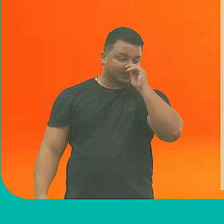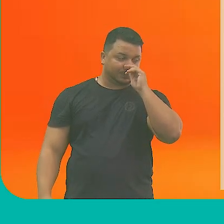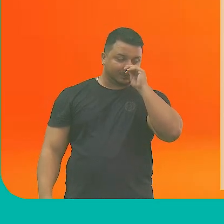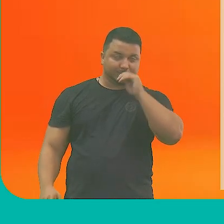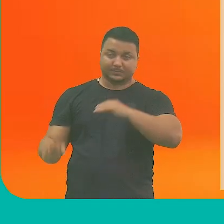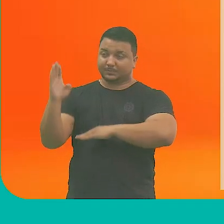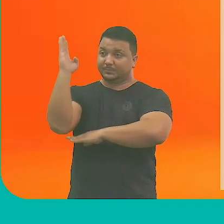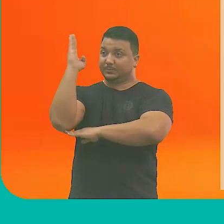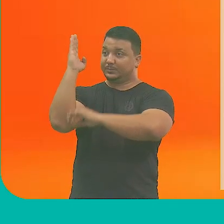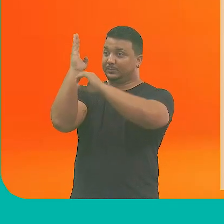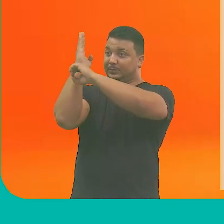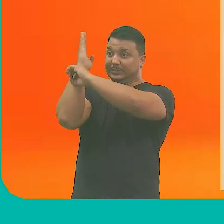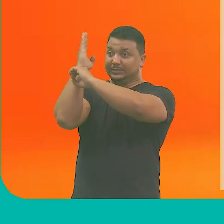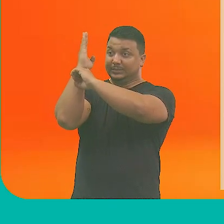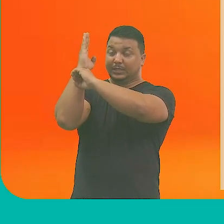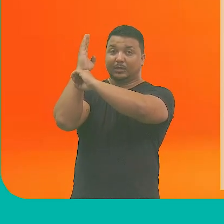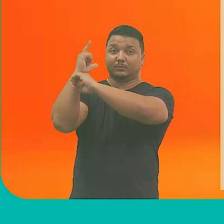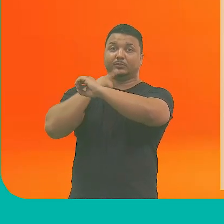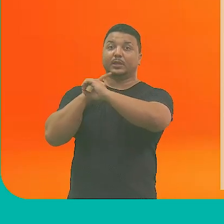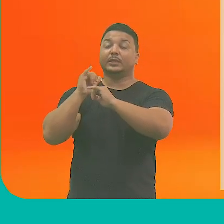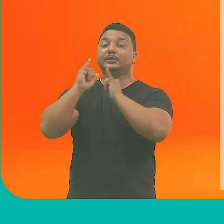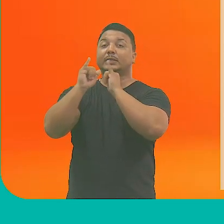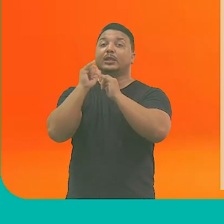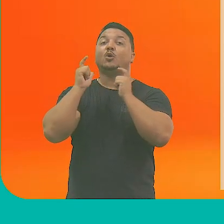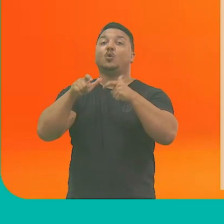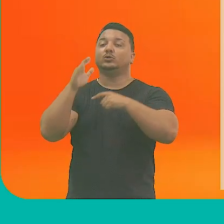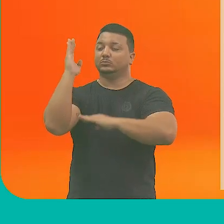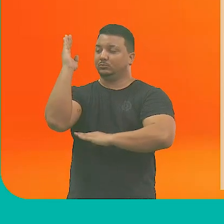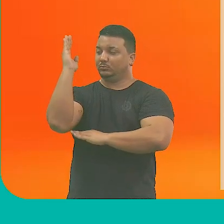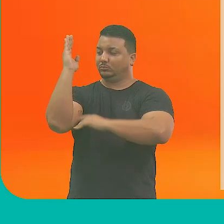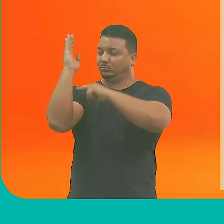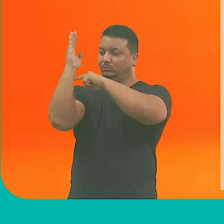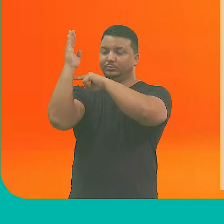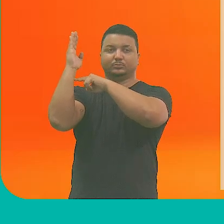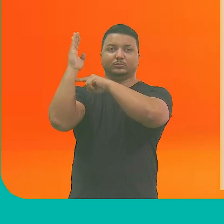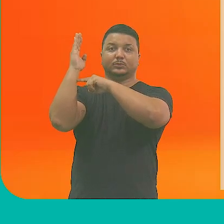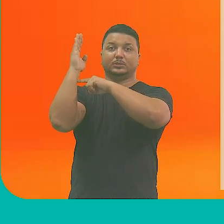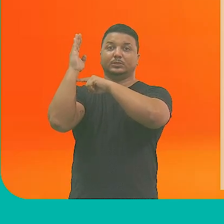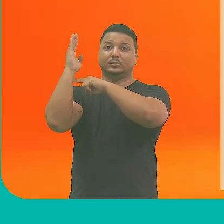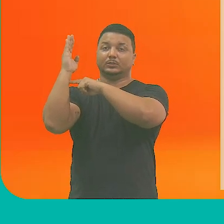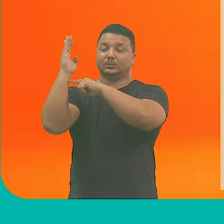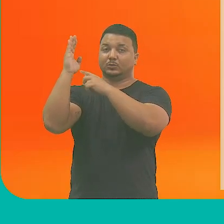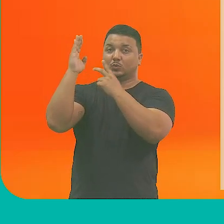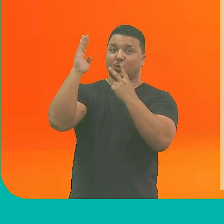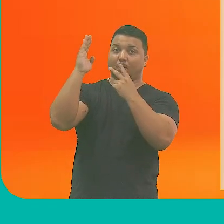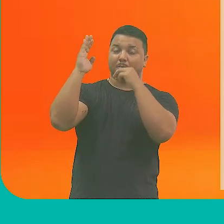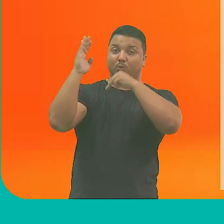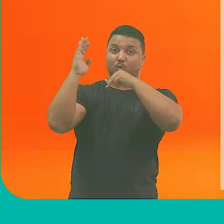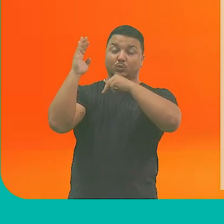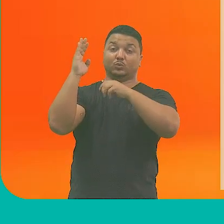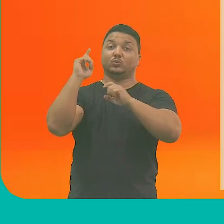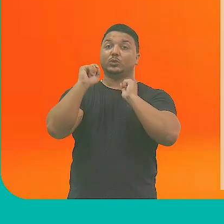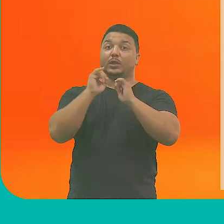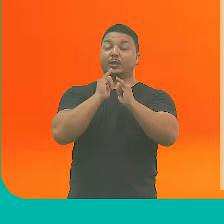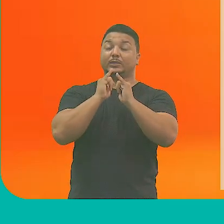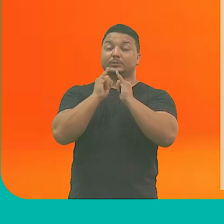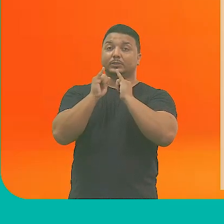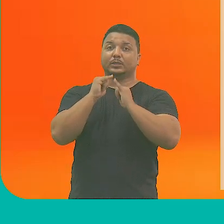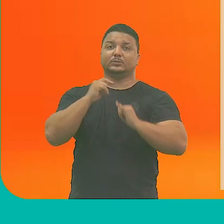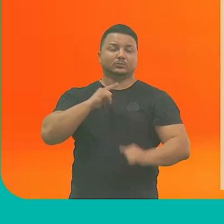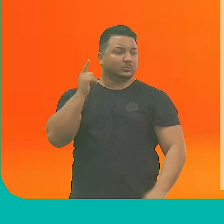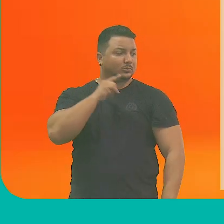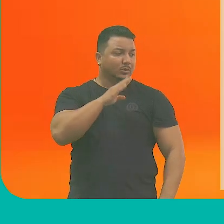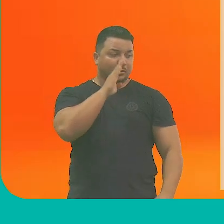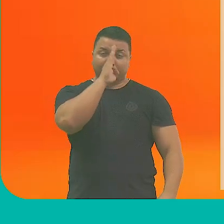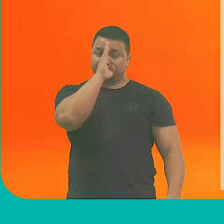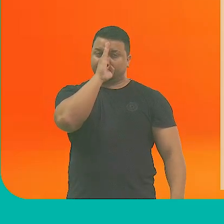ó, o sinal de internet está lá em cima. Ó. De 0 a 2 minutos, o sinal está lá em cima constante,